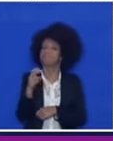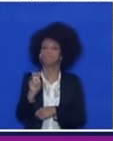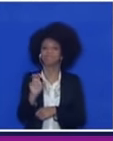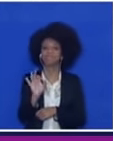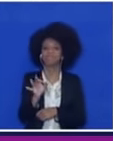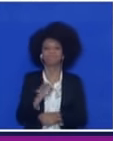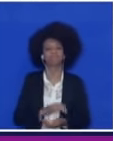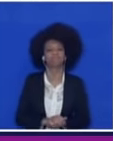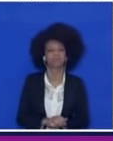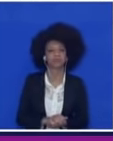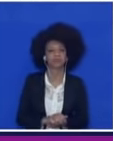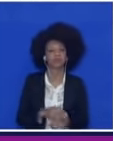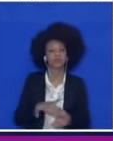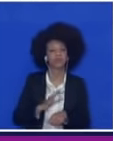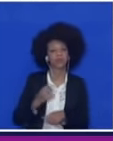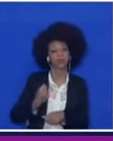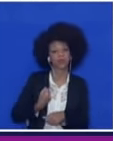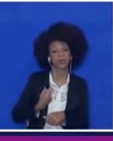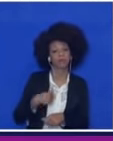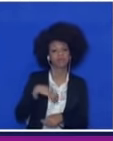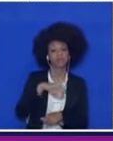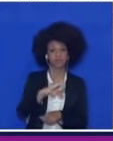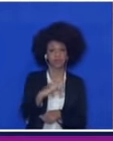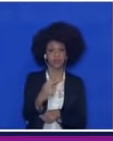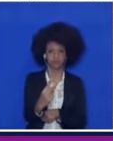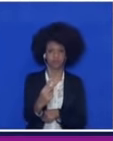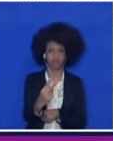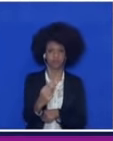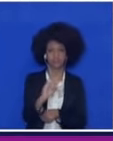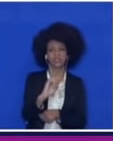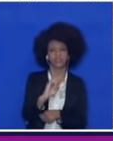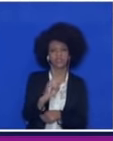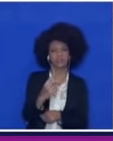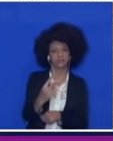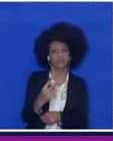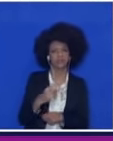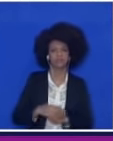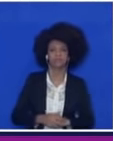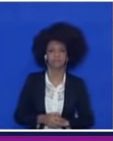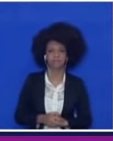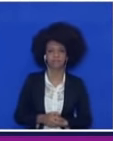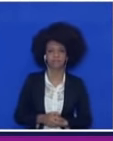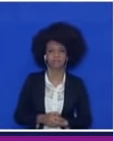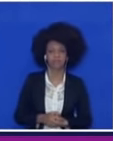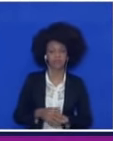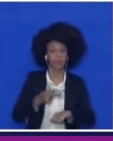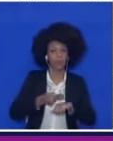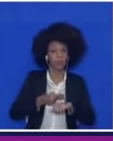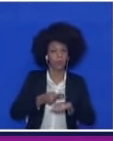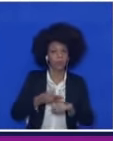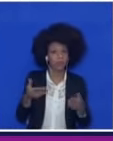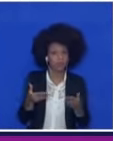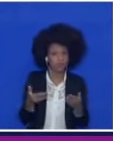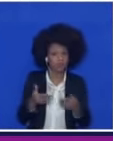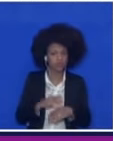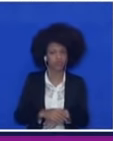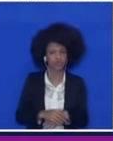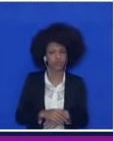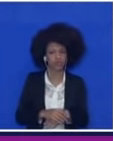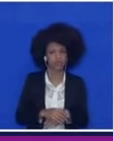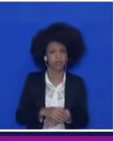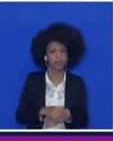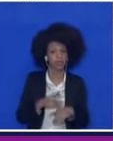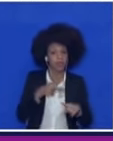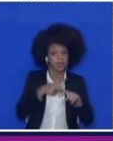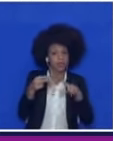15 números. Mais uma bola chegando, é 02, bola 02. Prêmio estimado nesta tarde para